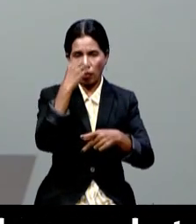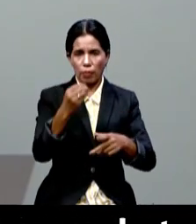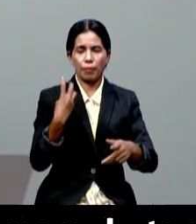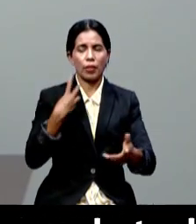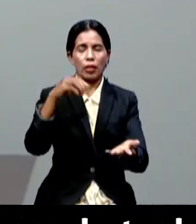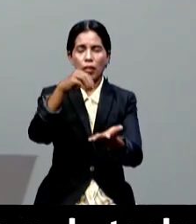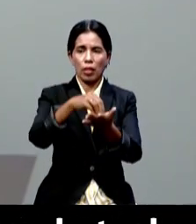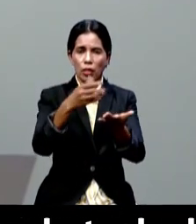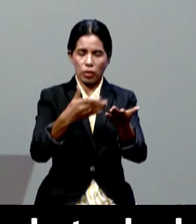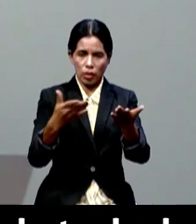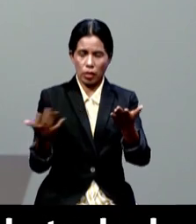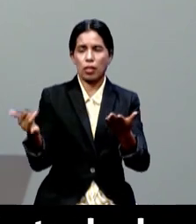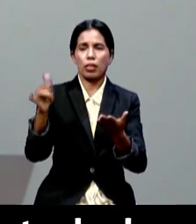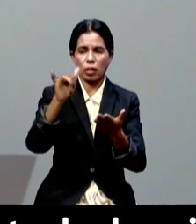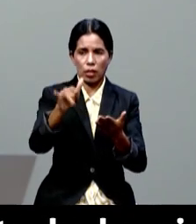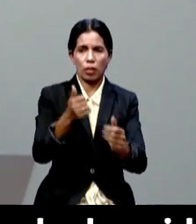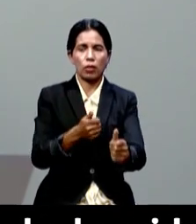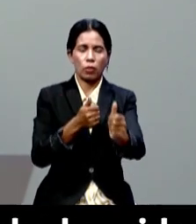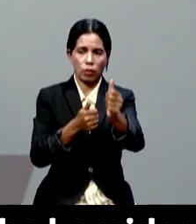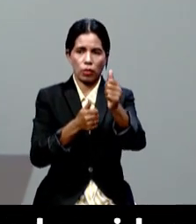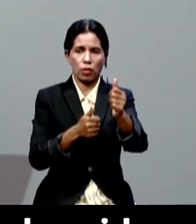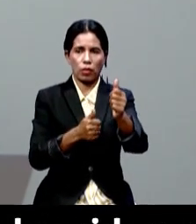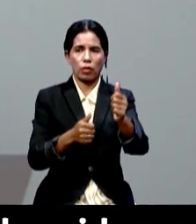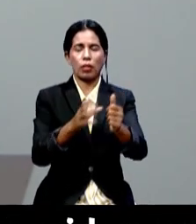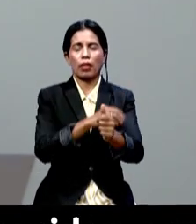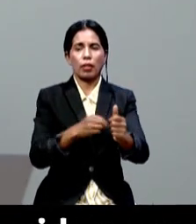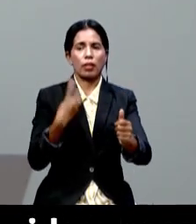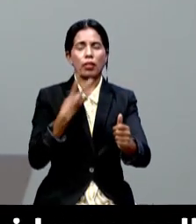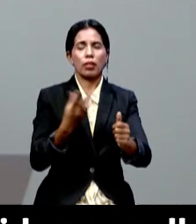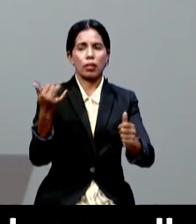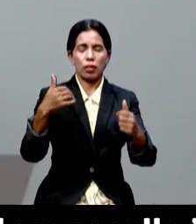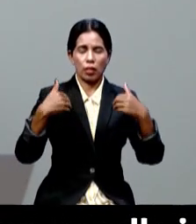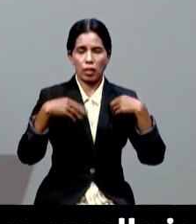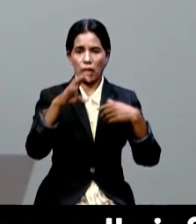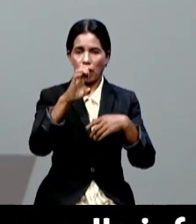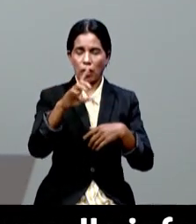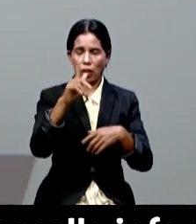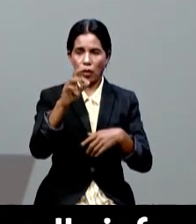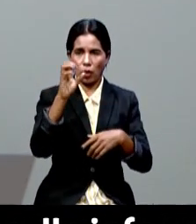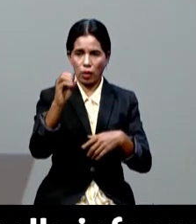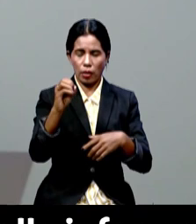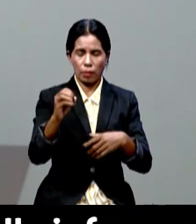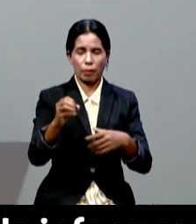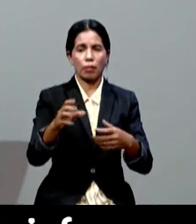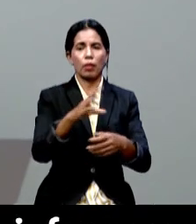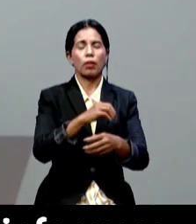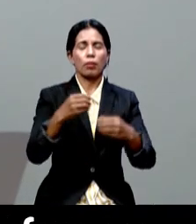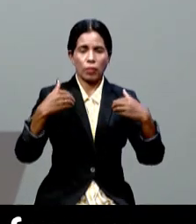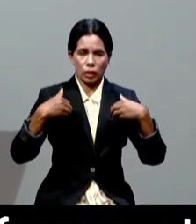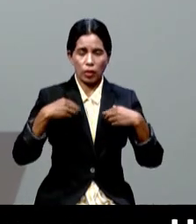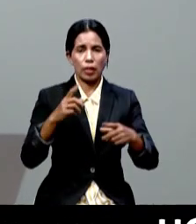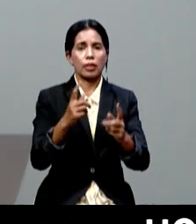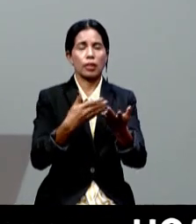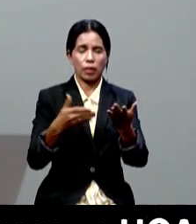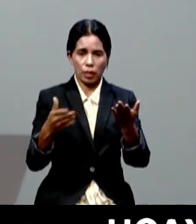tau equipamento ser na bema, tuir baseia ba consulta geral da iha sira iha eco electrocardiograma iha neve